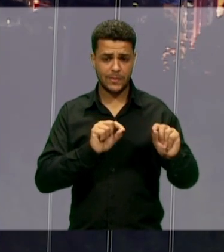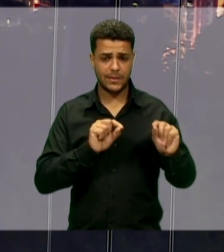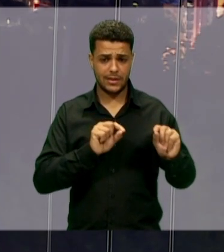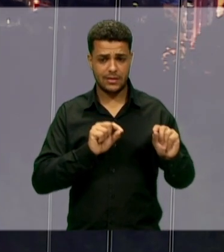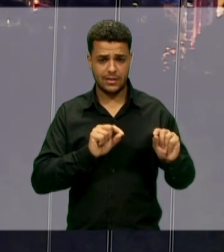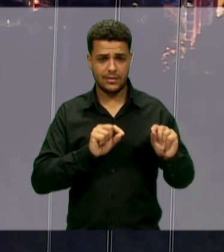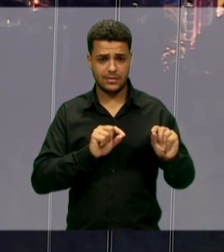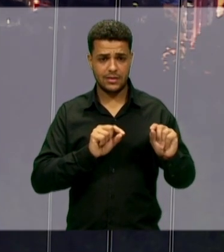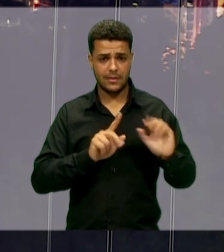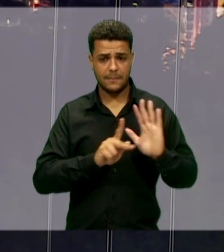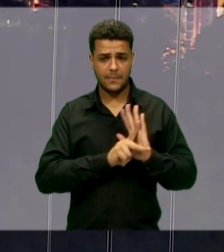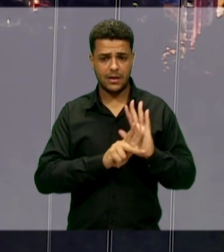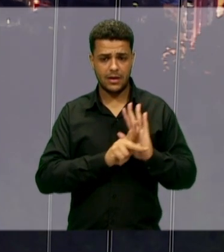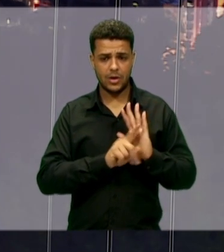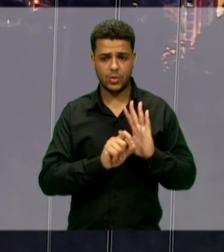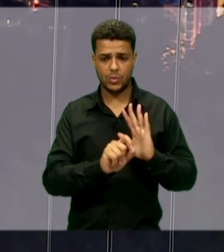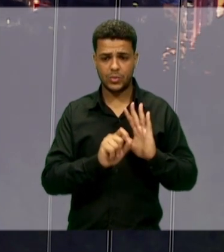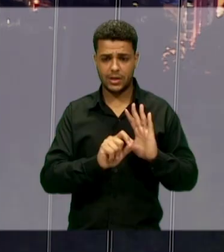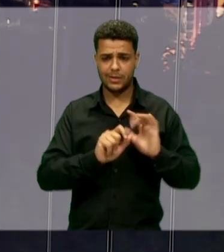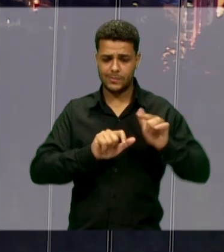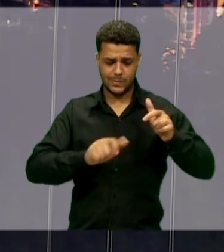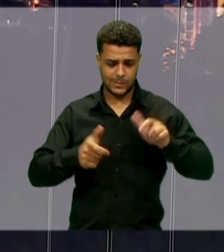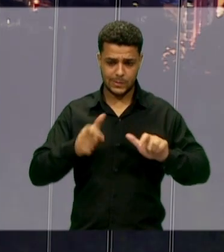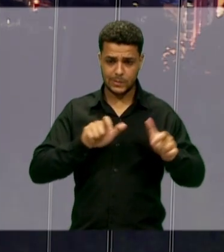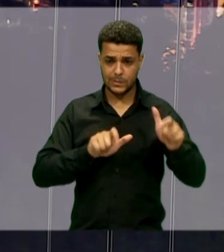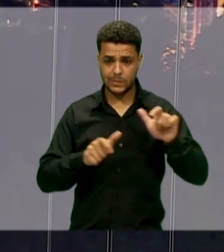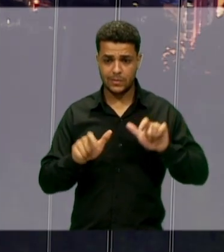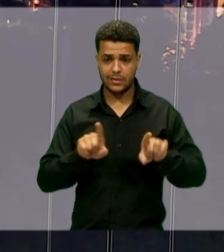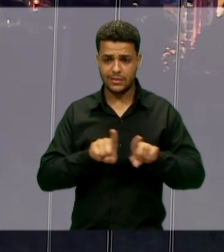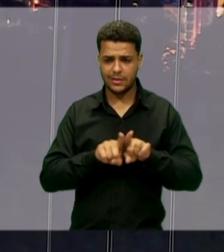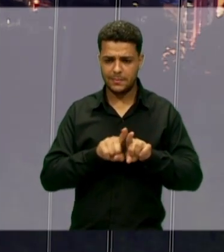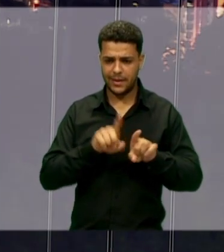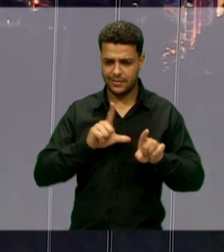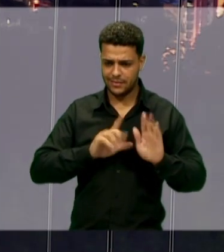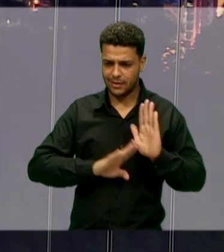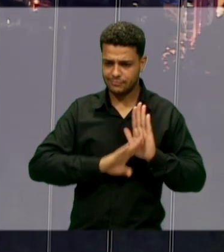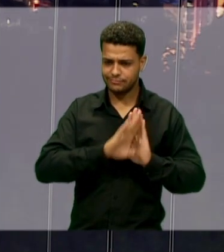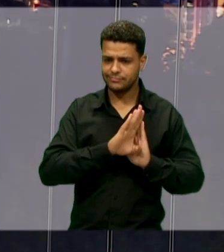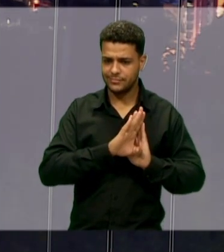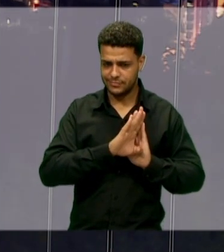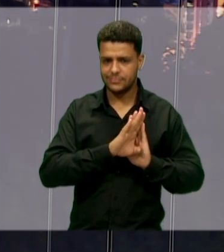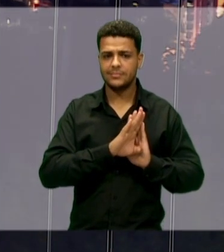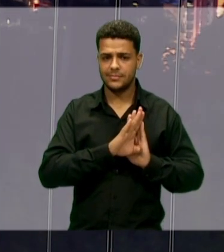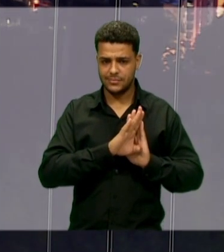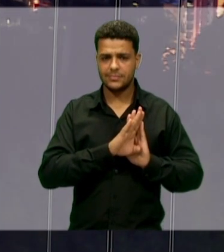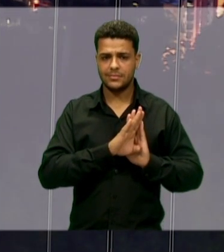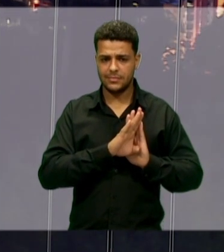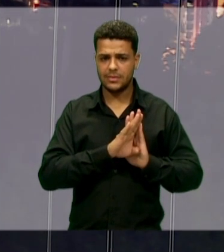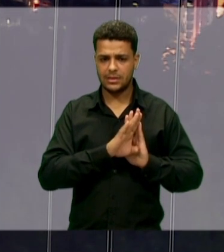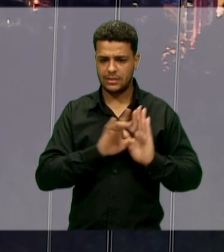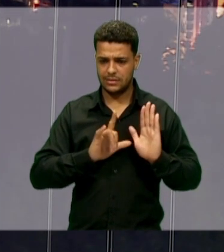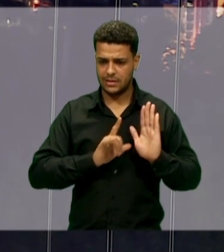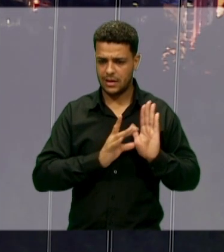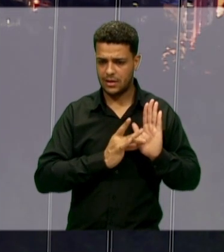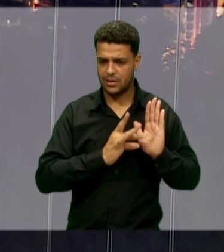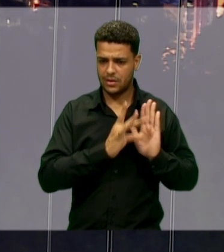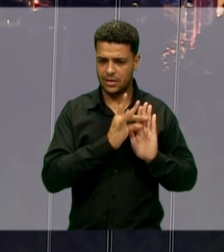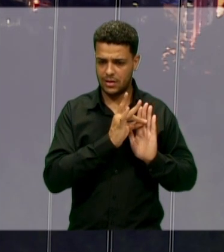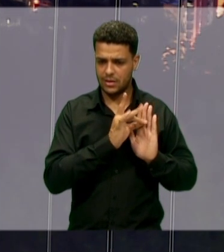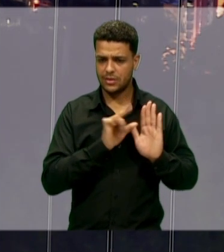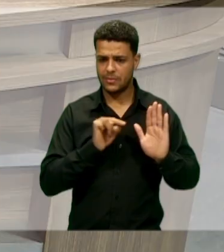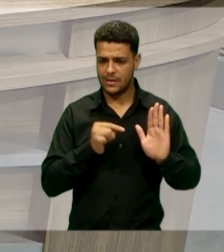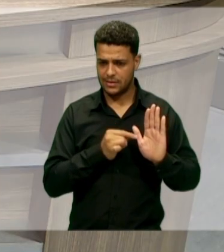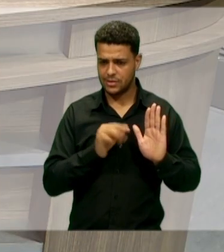explicitamente para as químios, tem avanços também, né? Tem avanços significativos da medicina?